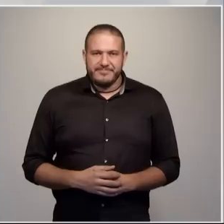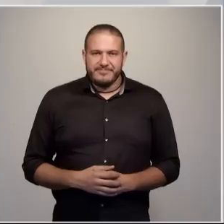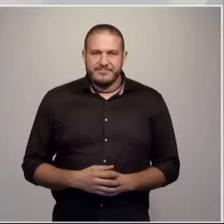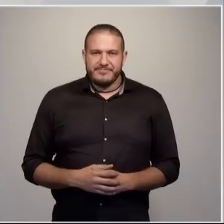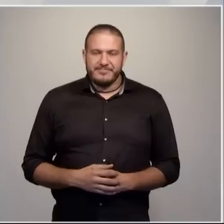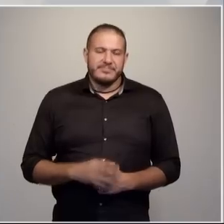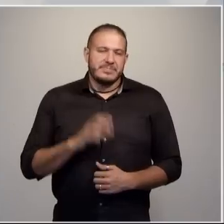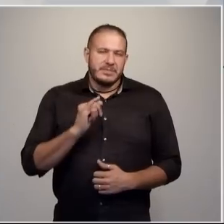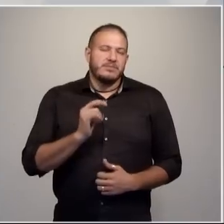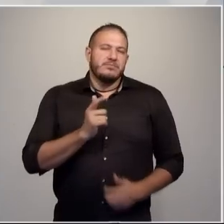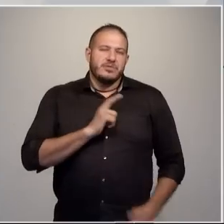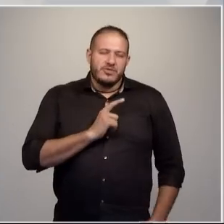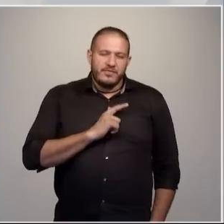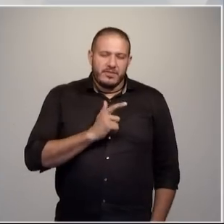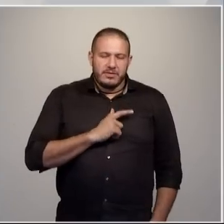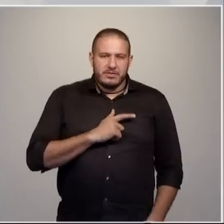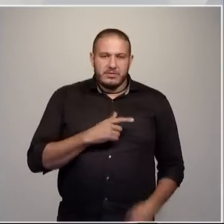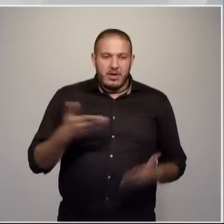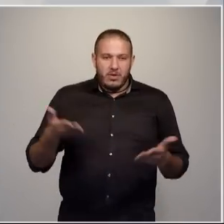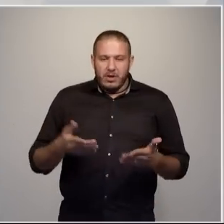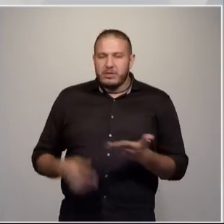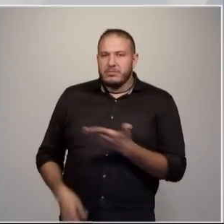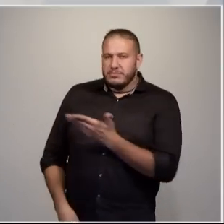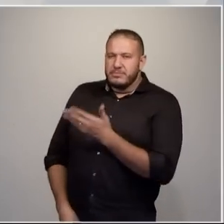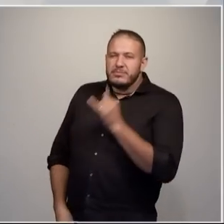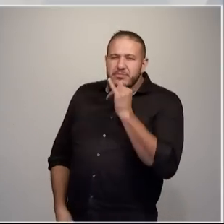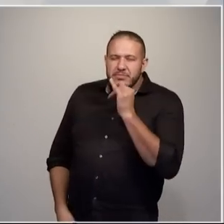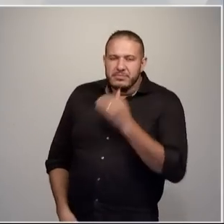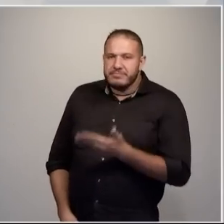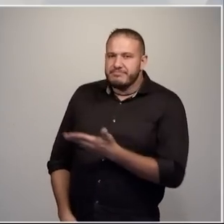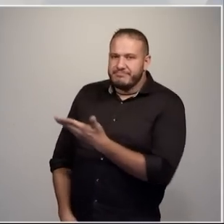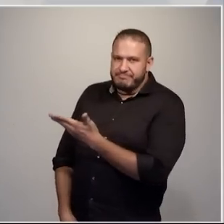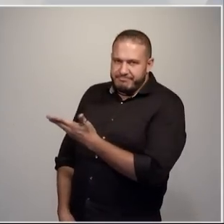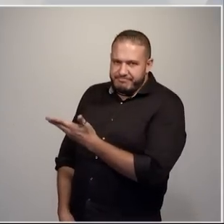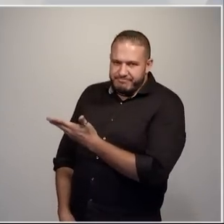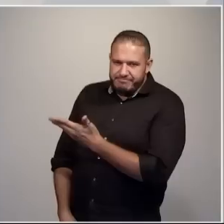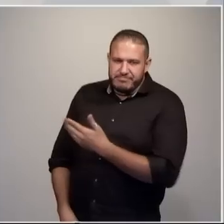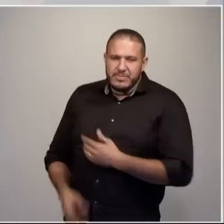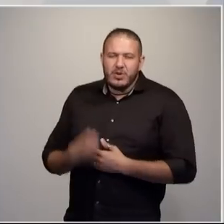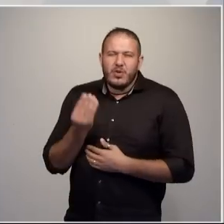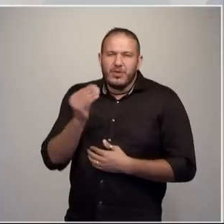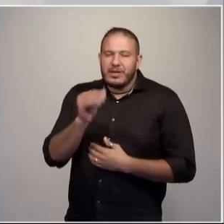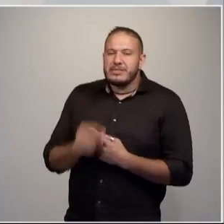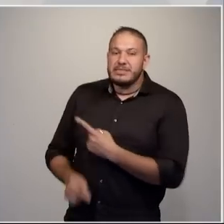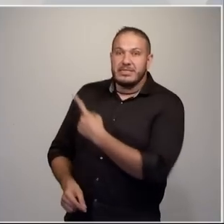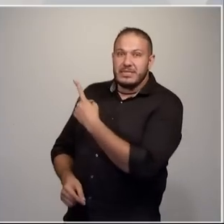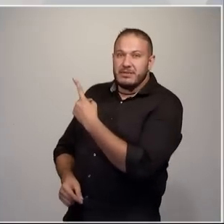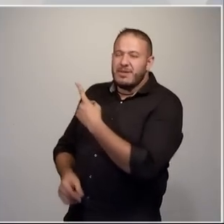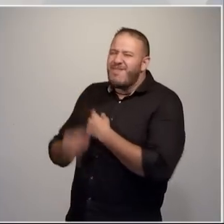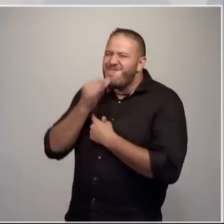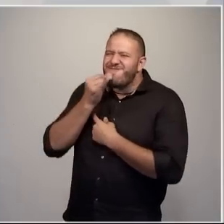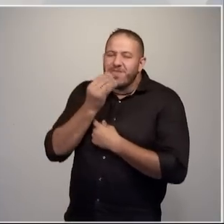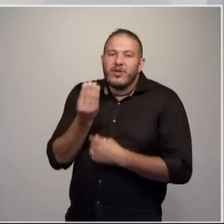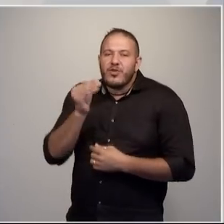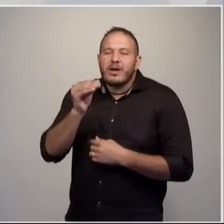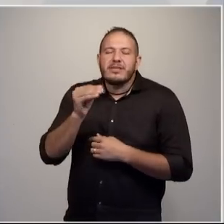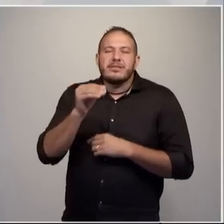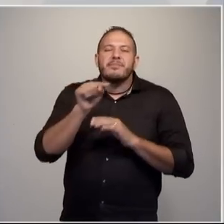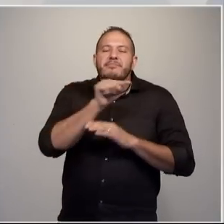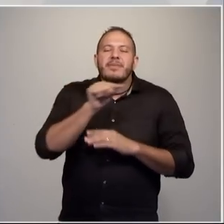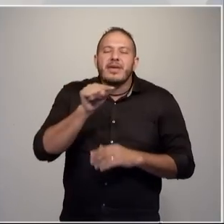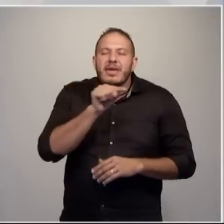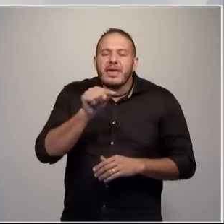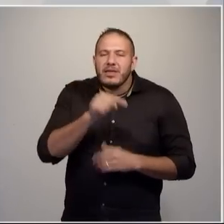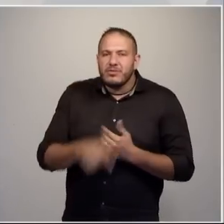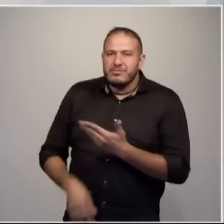Então, se eu tivesse aqui nesse exemplo, se eu introduzisse um menos aqui, por exemplo, nessas funções,